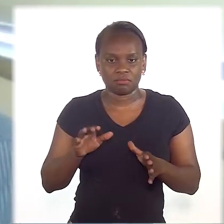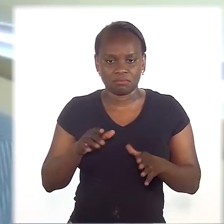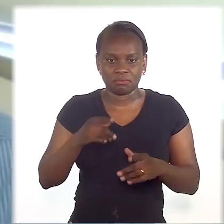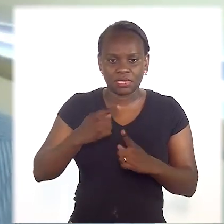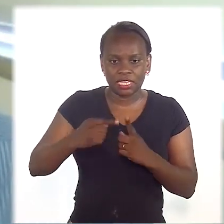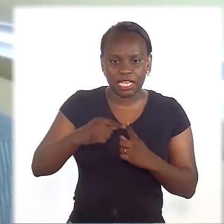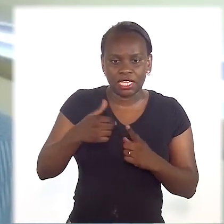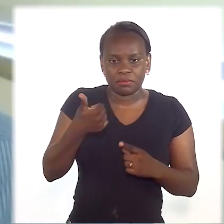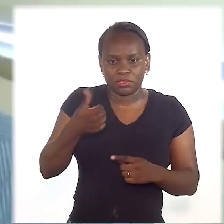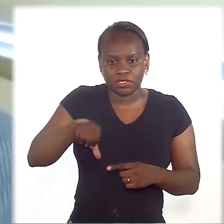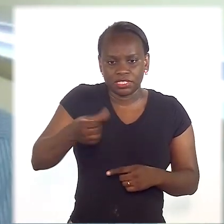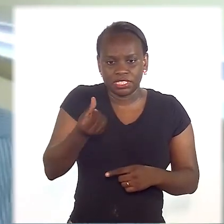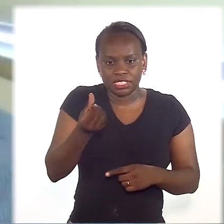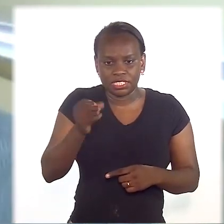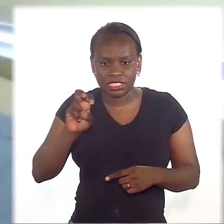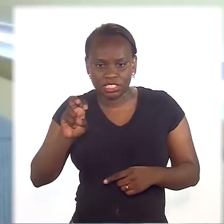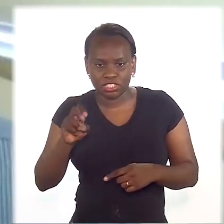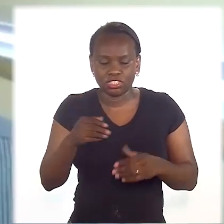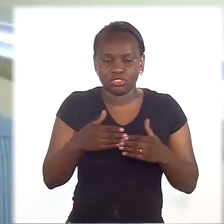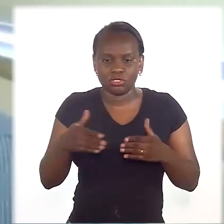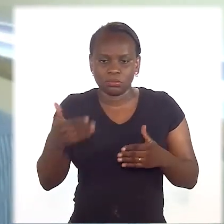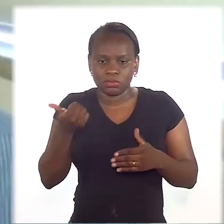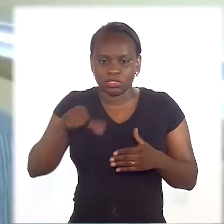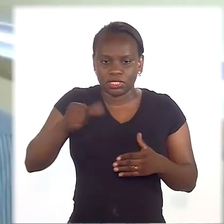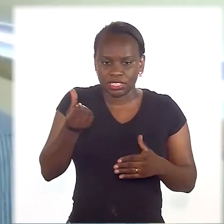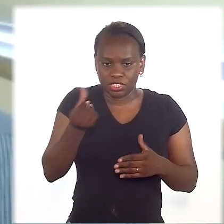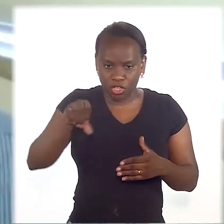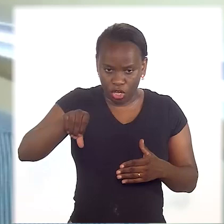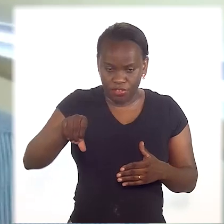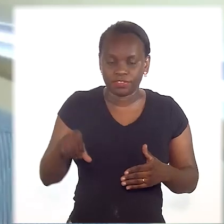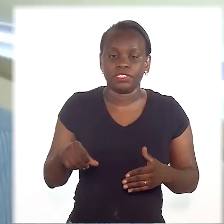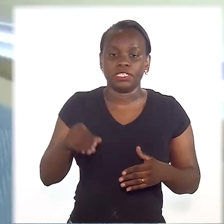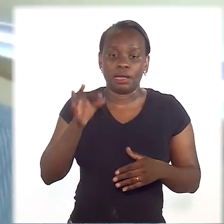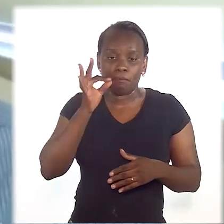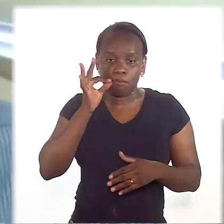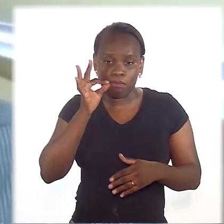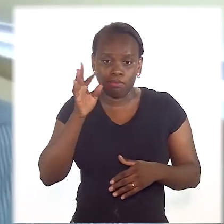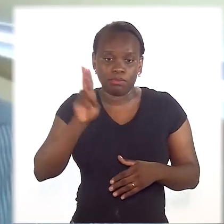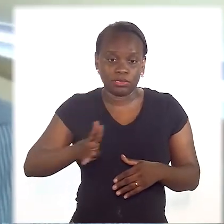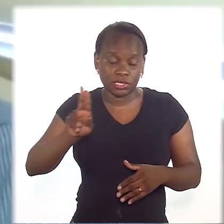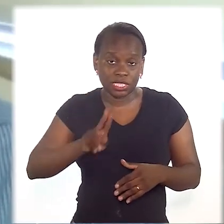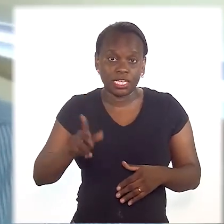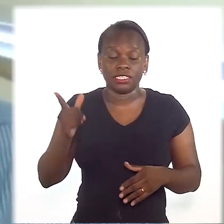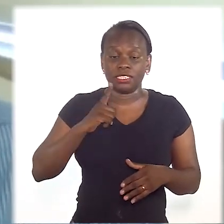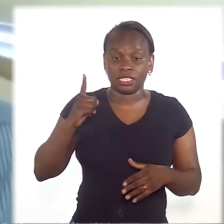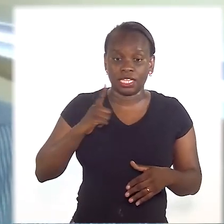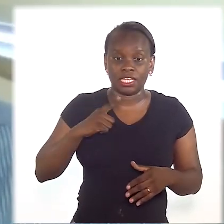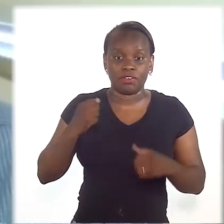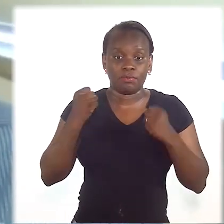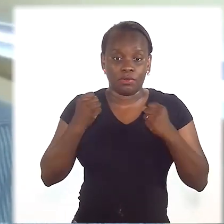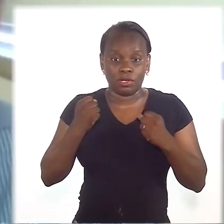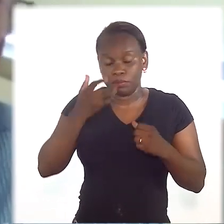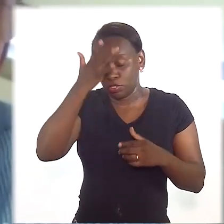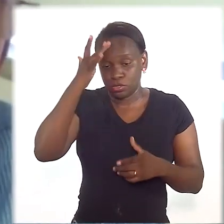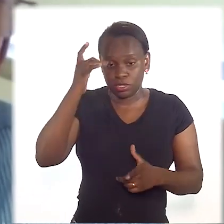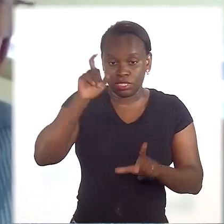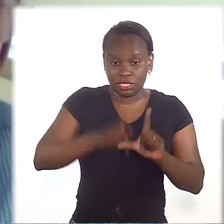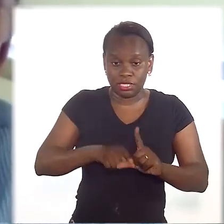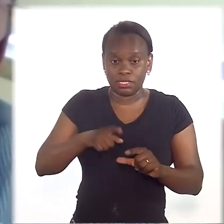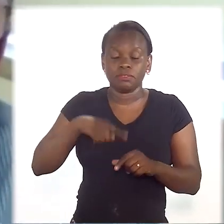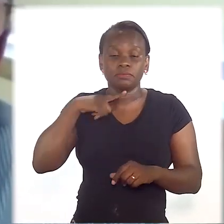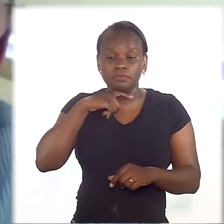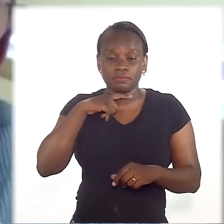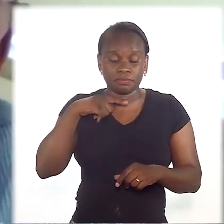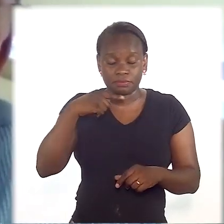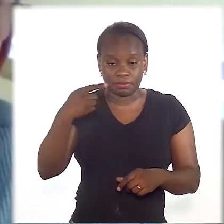da metade de 1965, 1969, a maconha utilizada, ela tinha o poderio